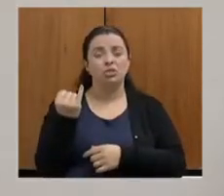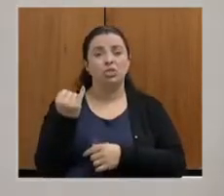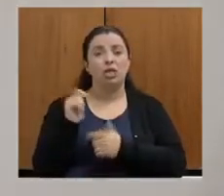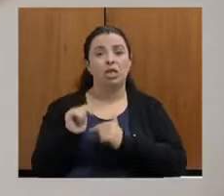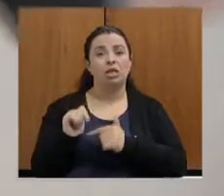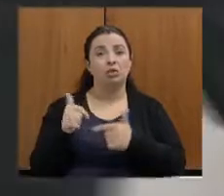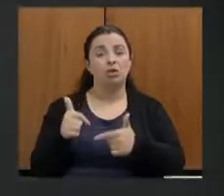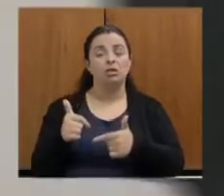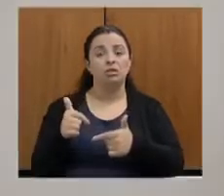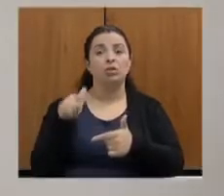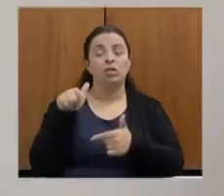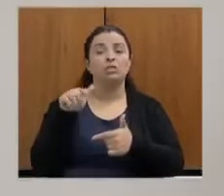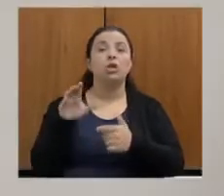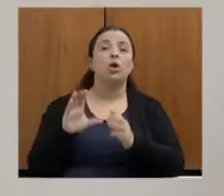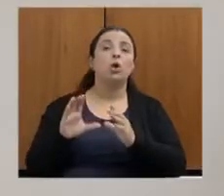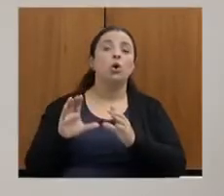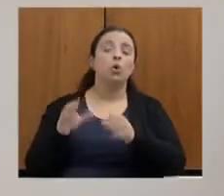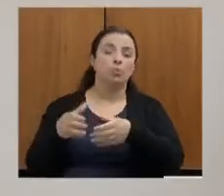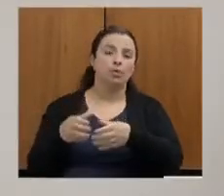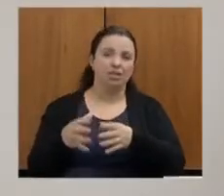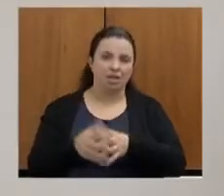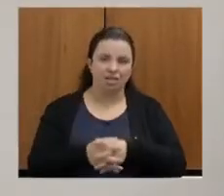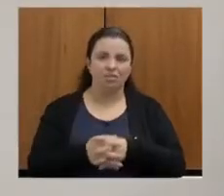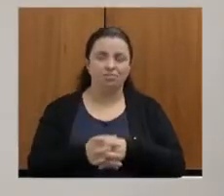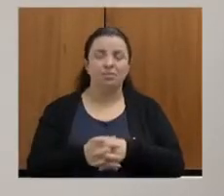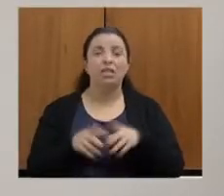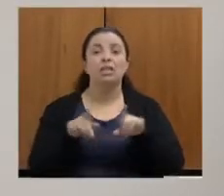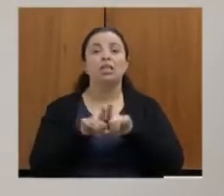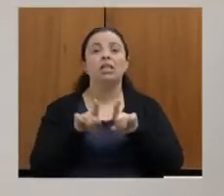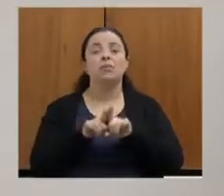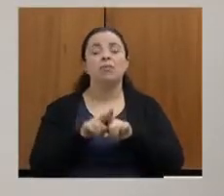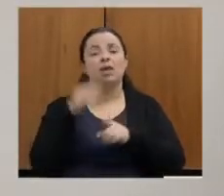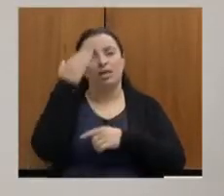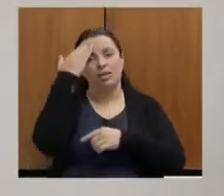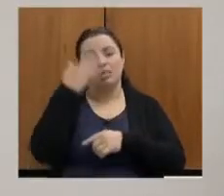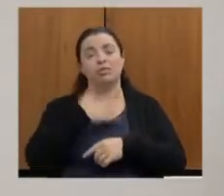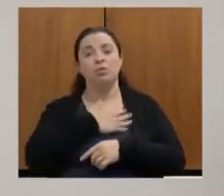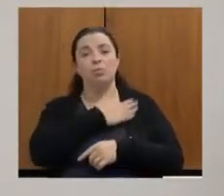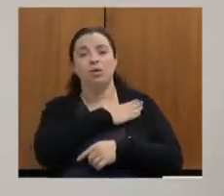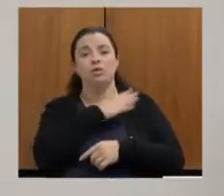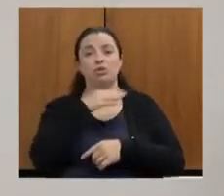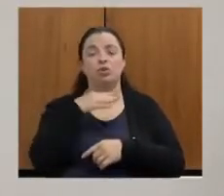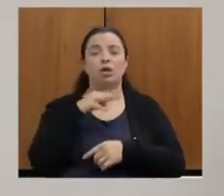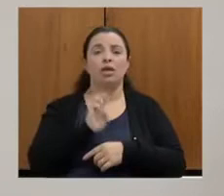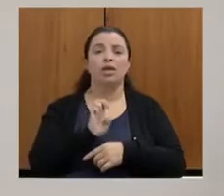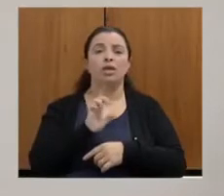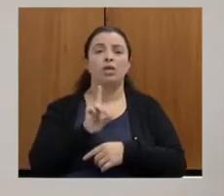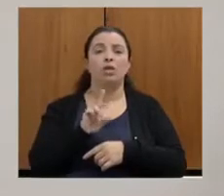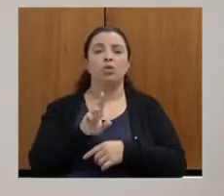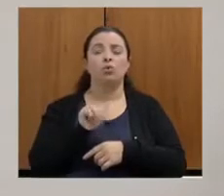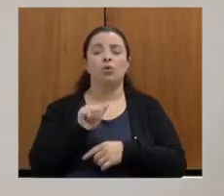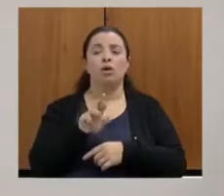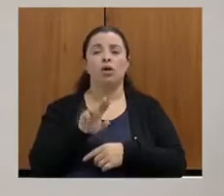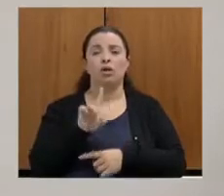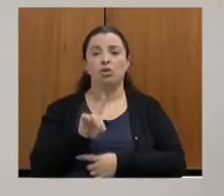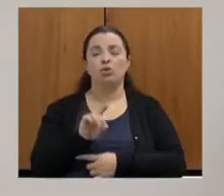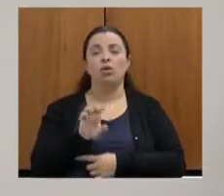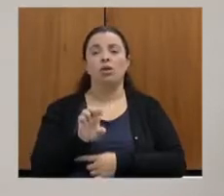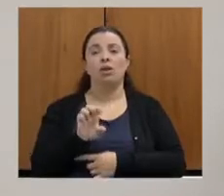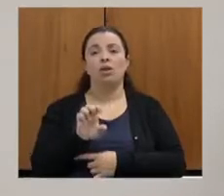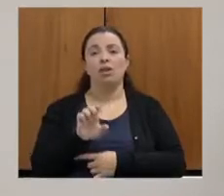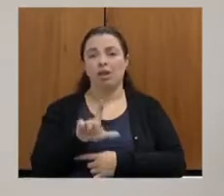atuação nas comunidades queria agradecer a presença do Major da Polícia Militar Eduardo Leal que a